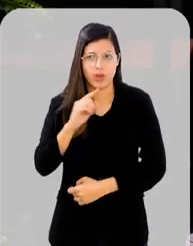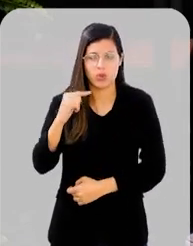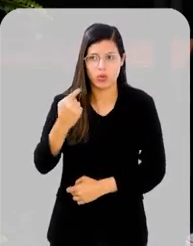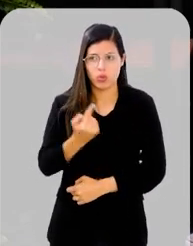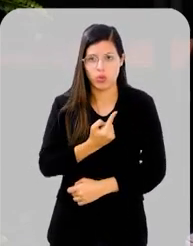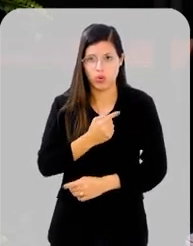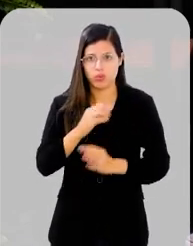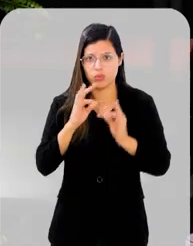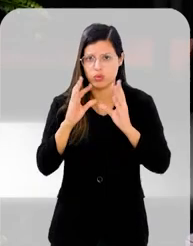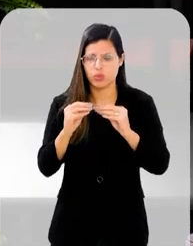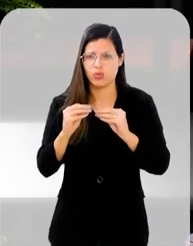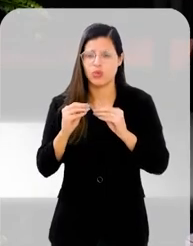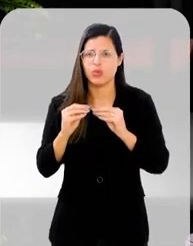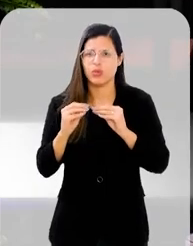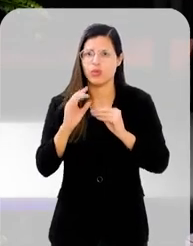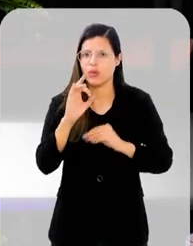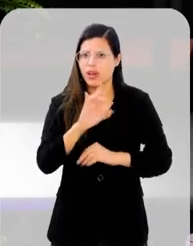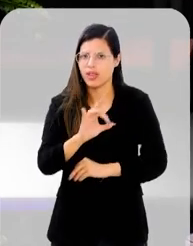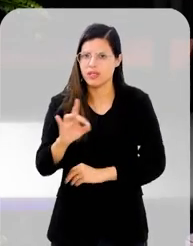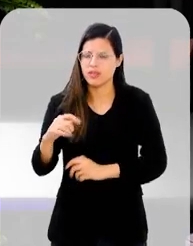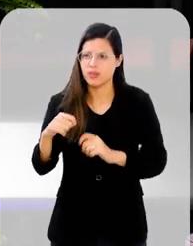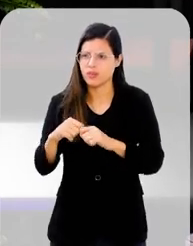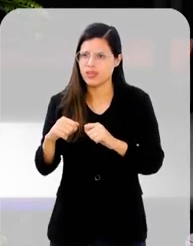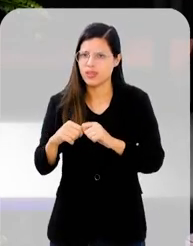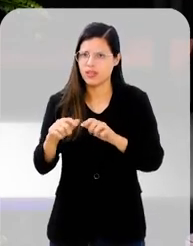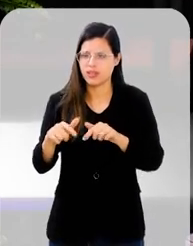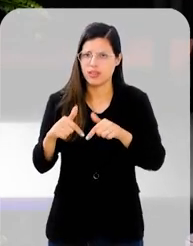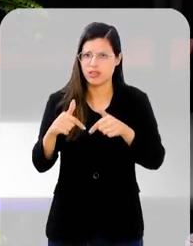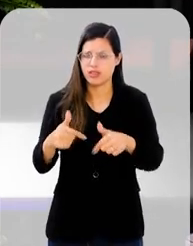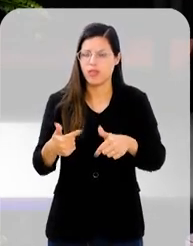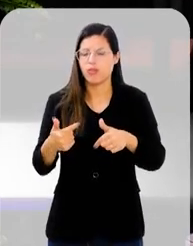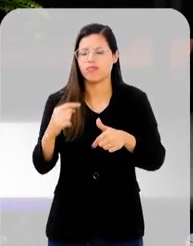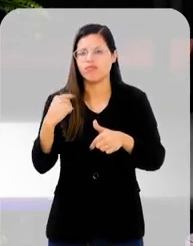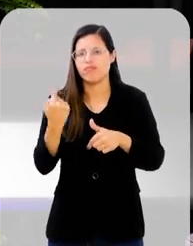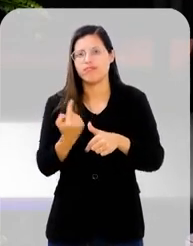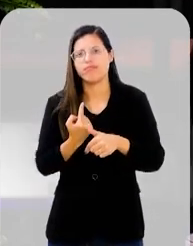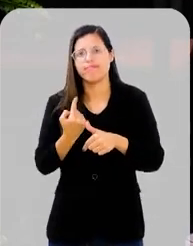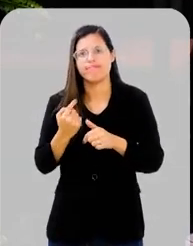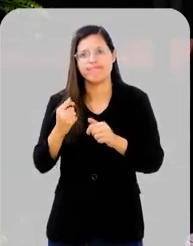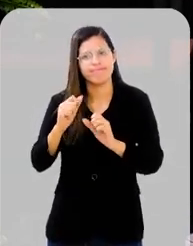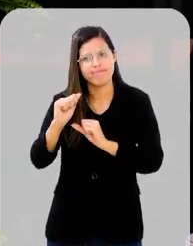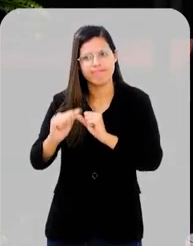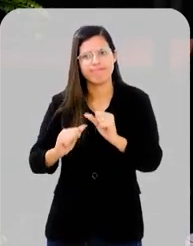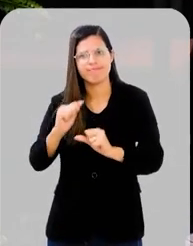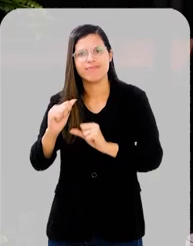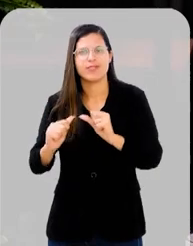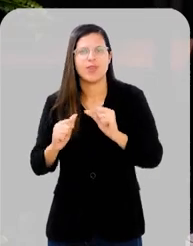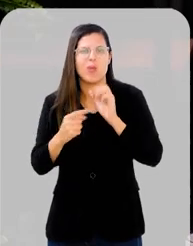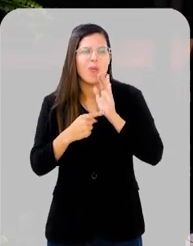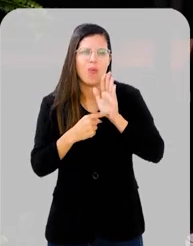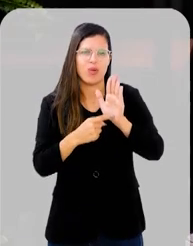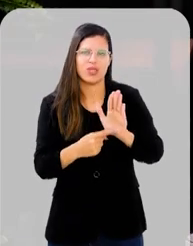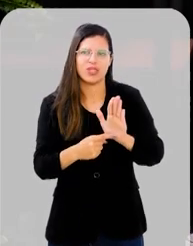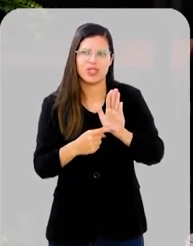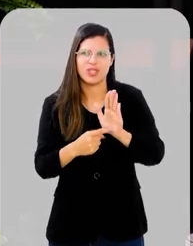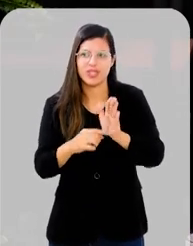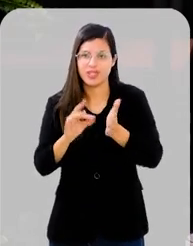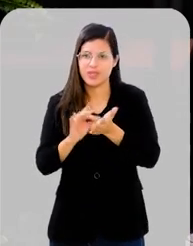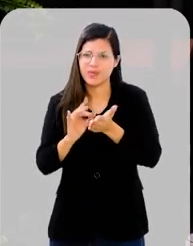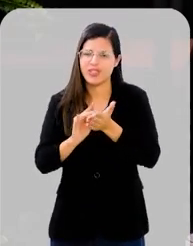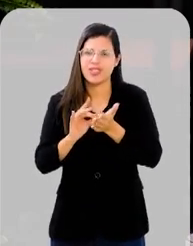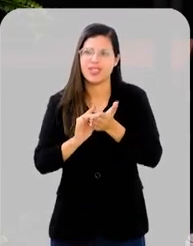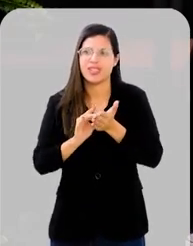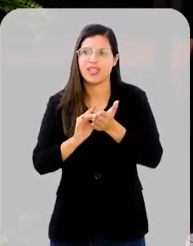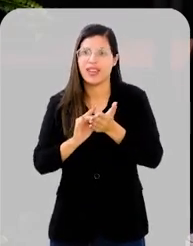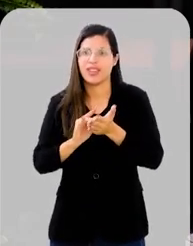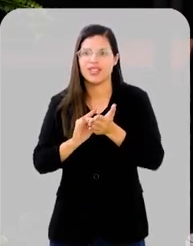que nós todos né Cada um faz fazendo a sua parte nós possamos ser agentes transformadores e iluminar que a gente possa de fato